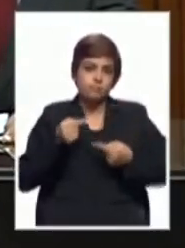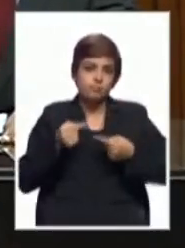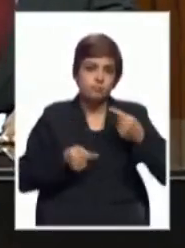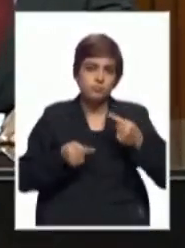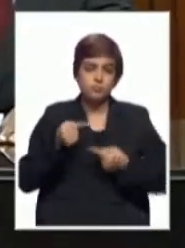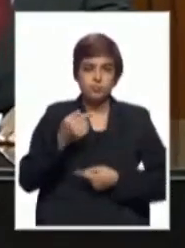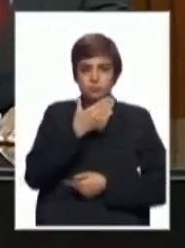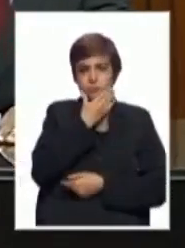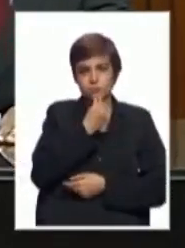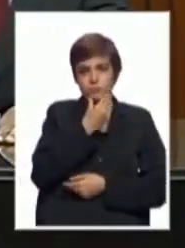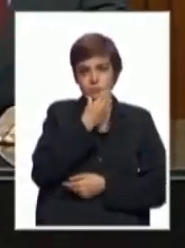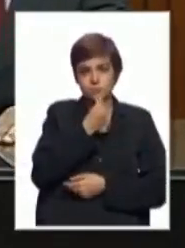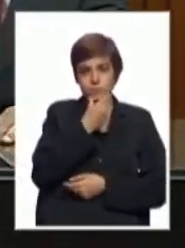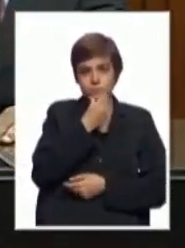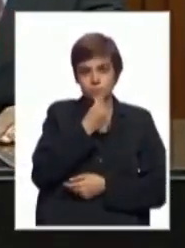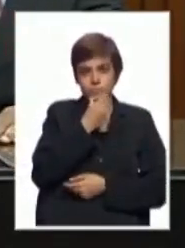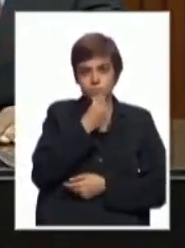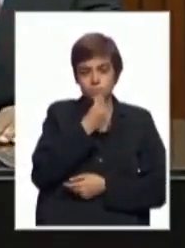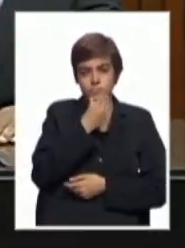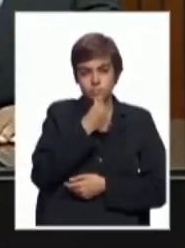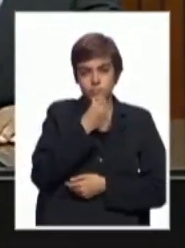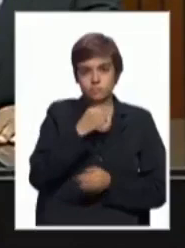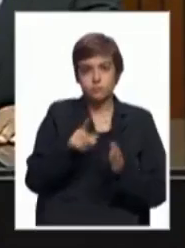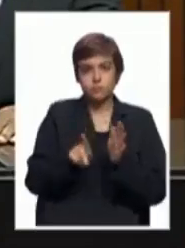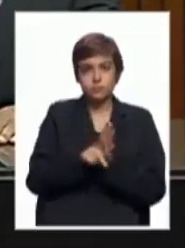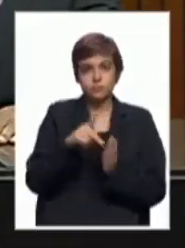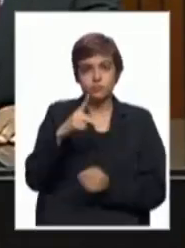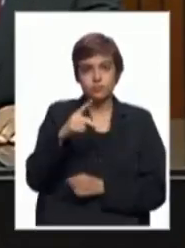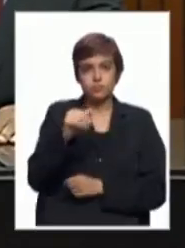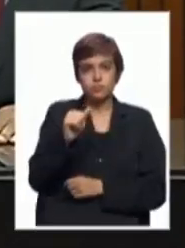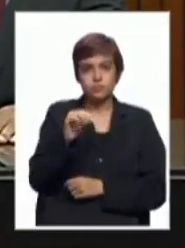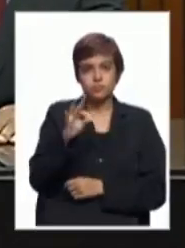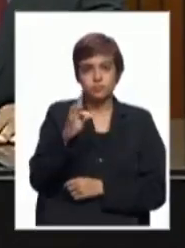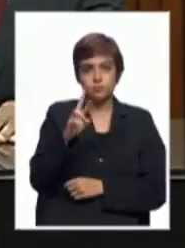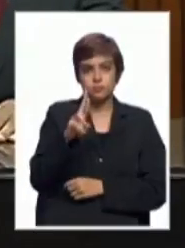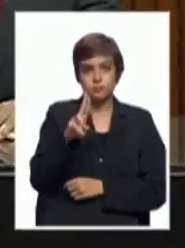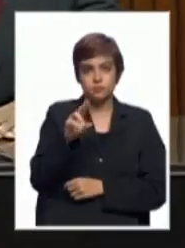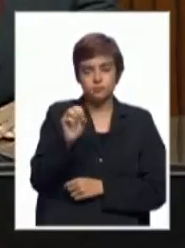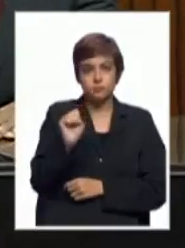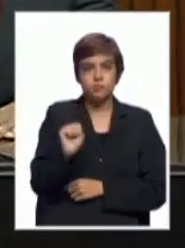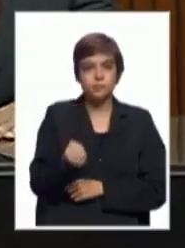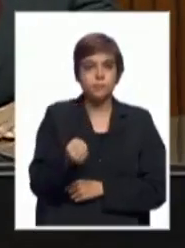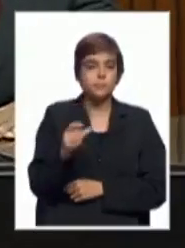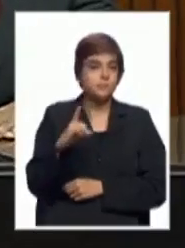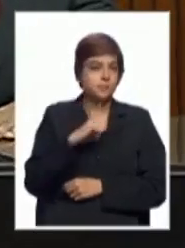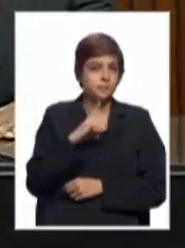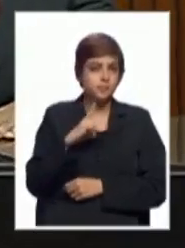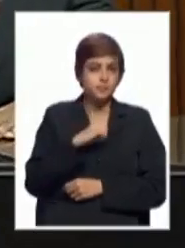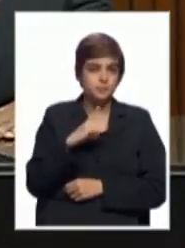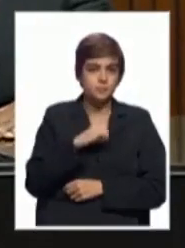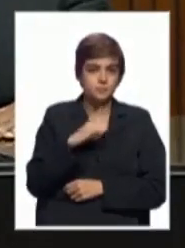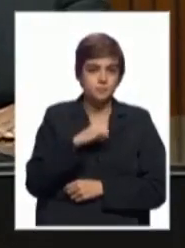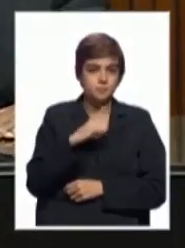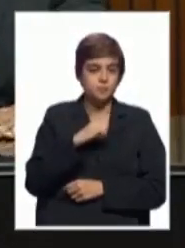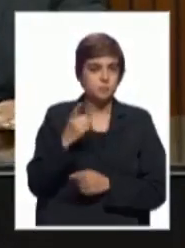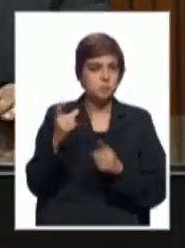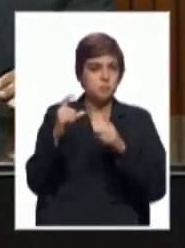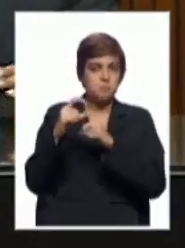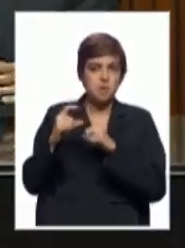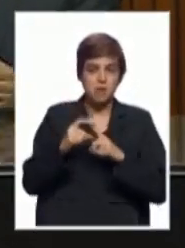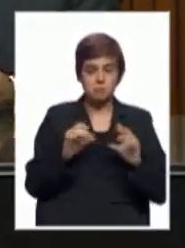deputado Agostinho Patrus. Foi um discurso com muito simbolismo nas palavras,